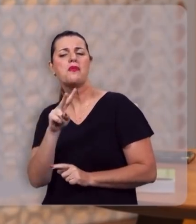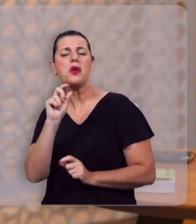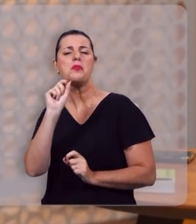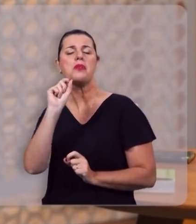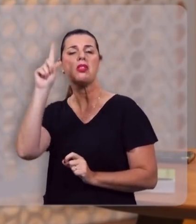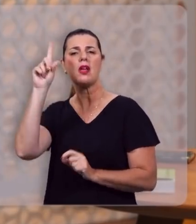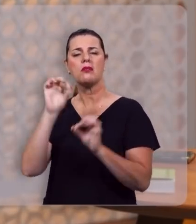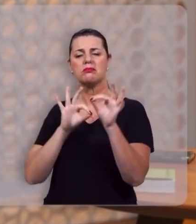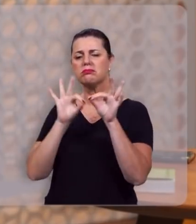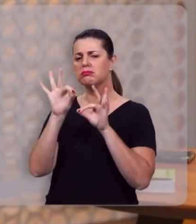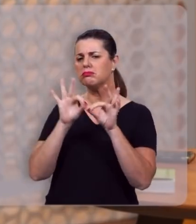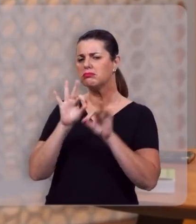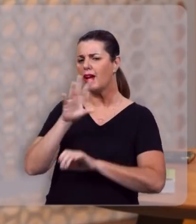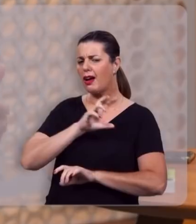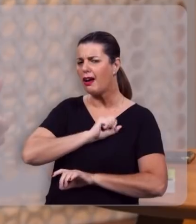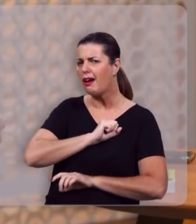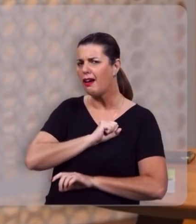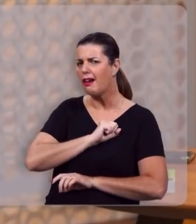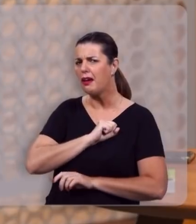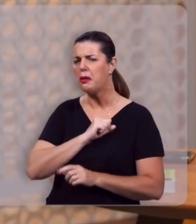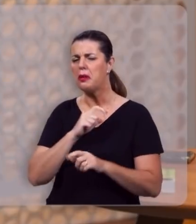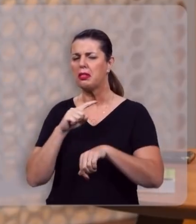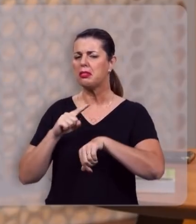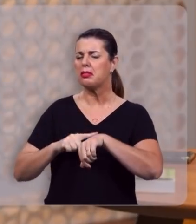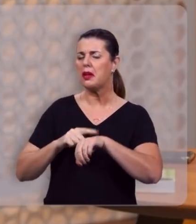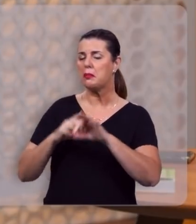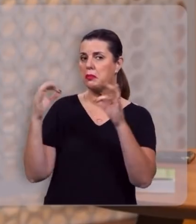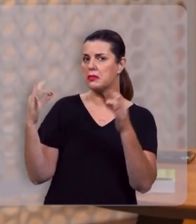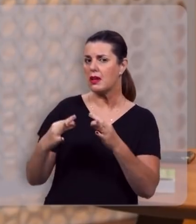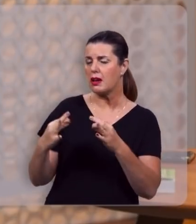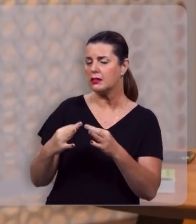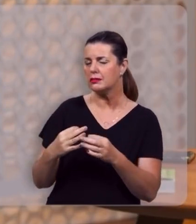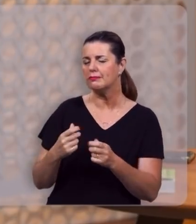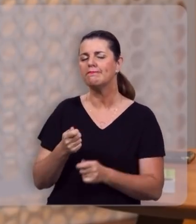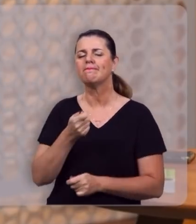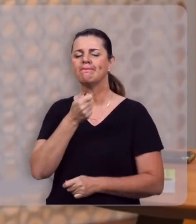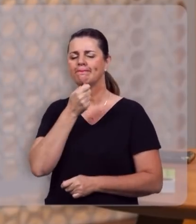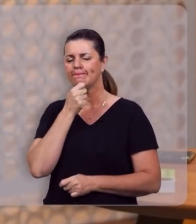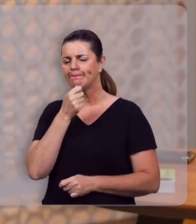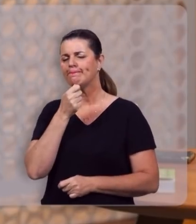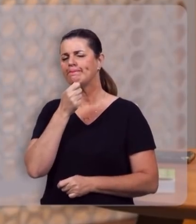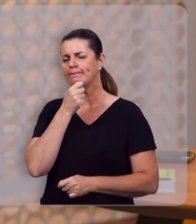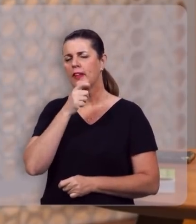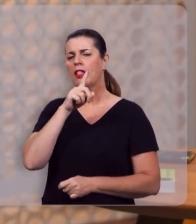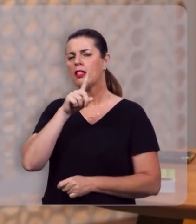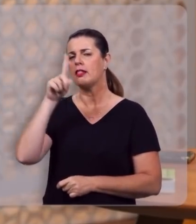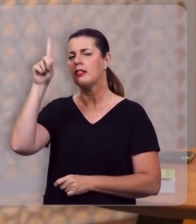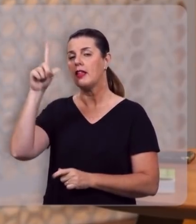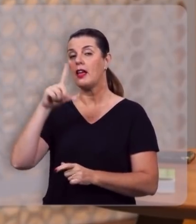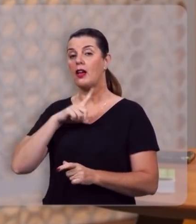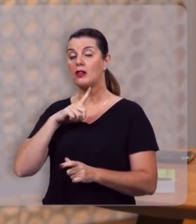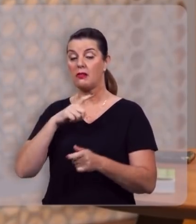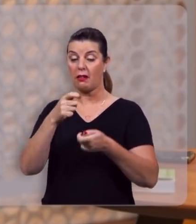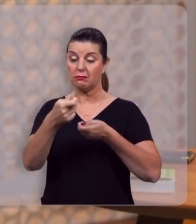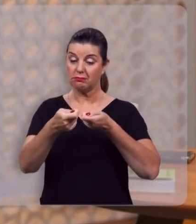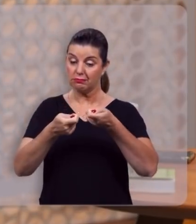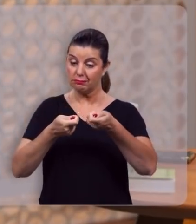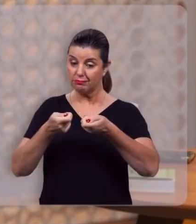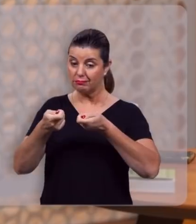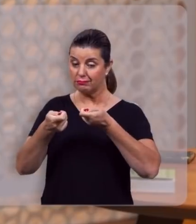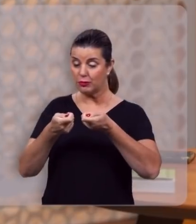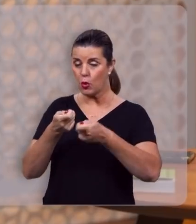que gostaríamos do jeito ou no tempo que gostaríamos, ainda assim, Deus é aquele que tem as rédeas